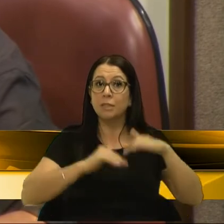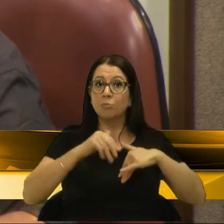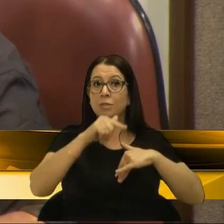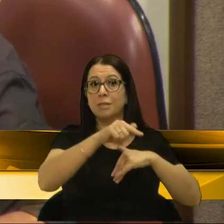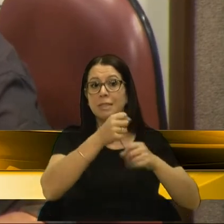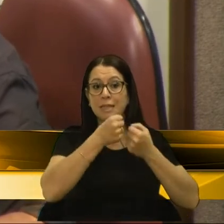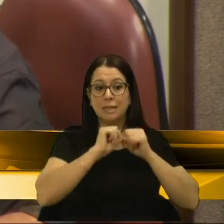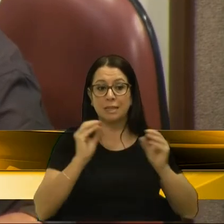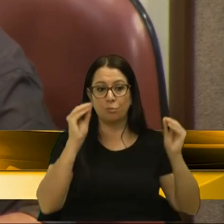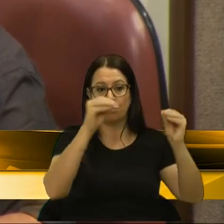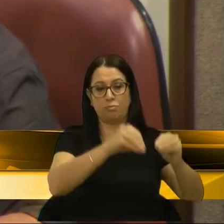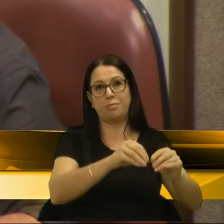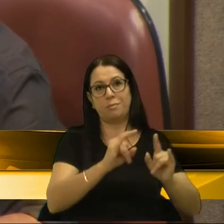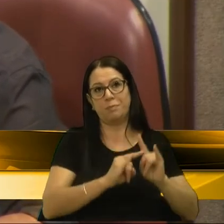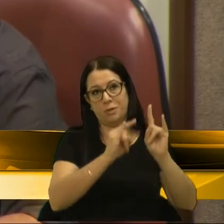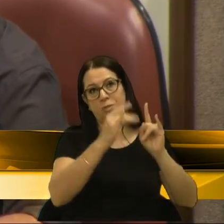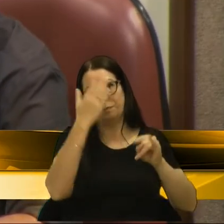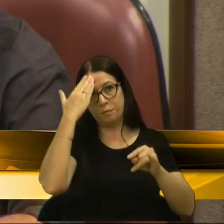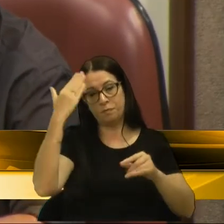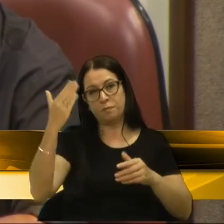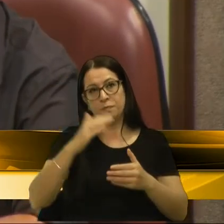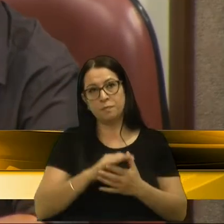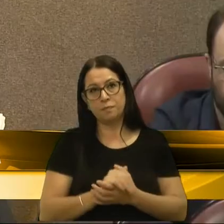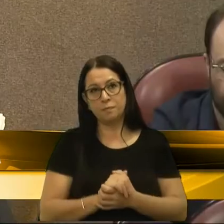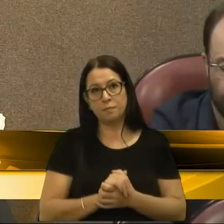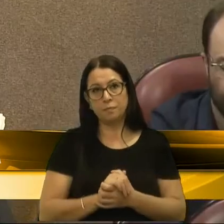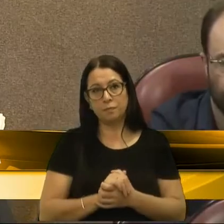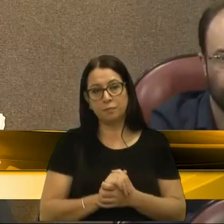várias secretarias ali. Obrigado, vereador.